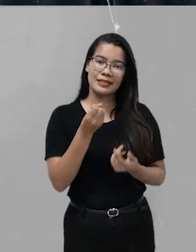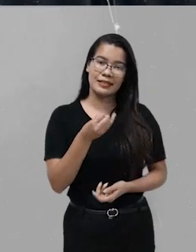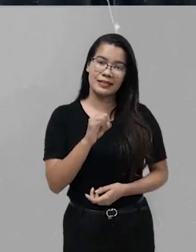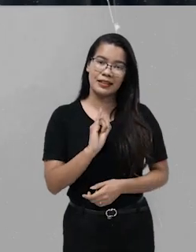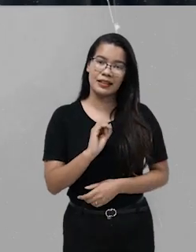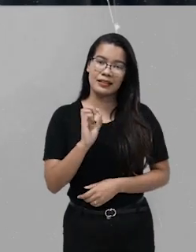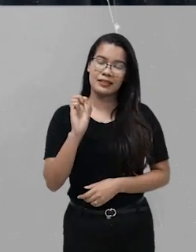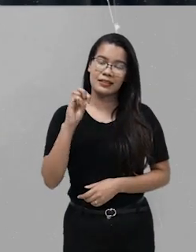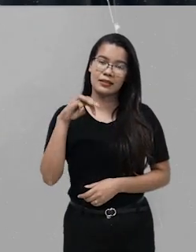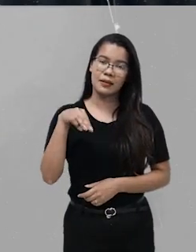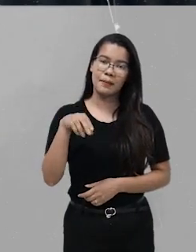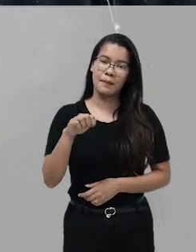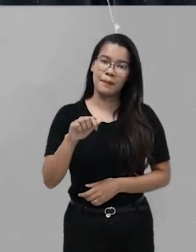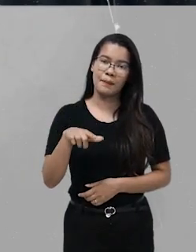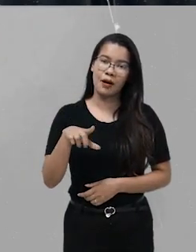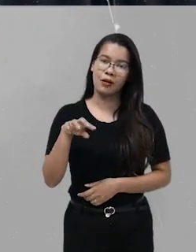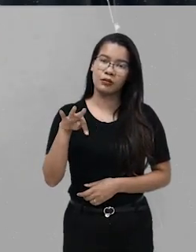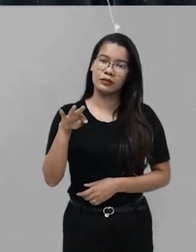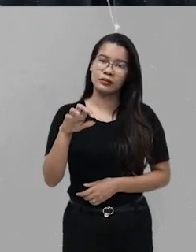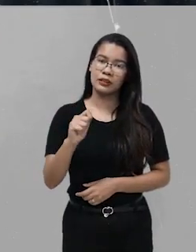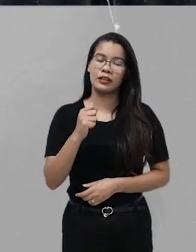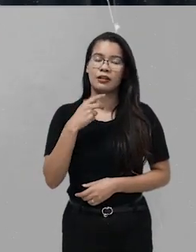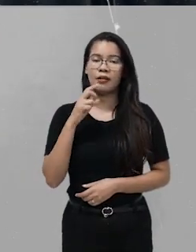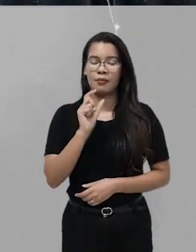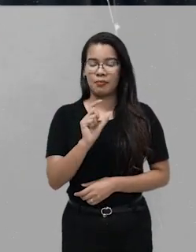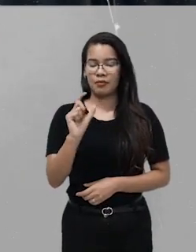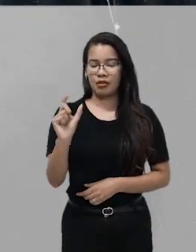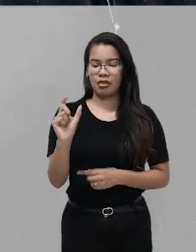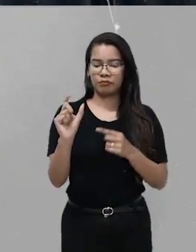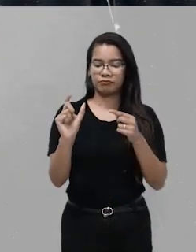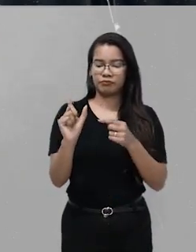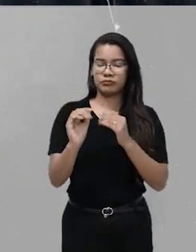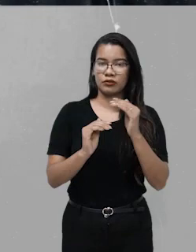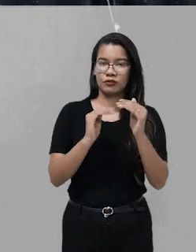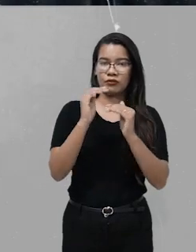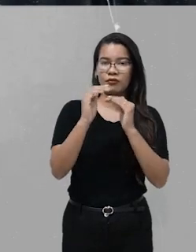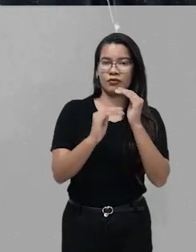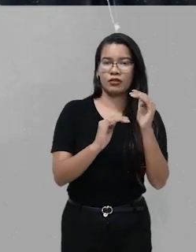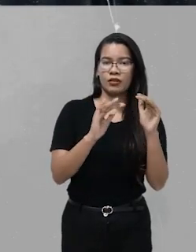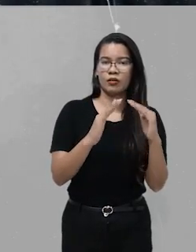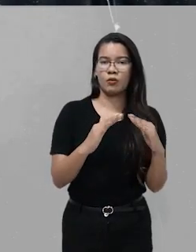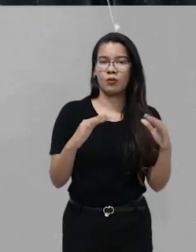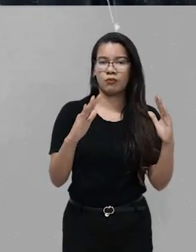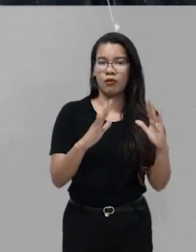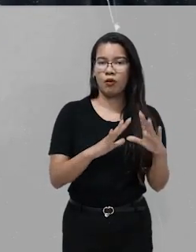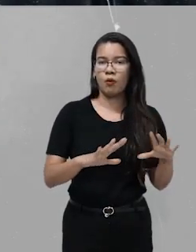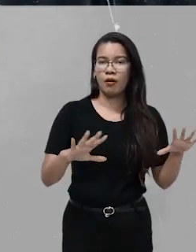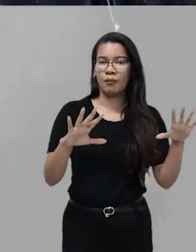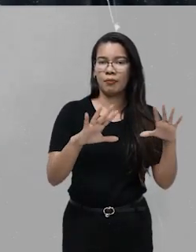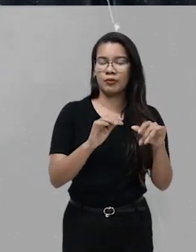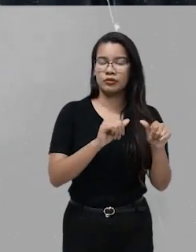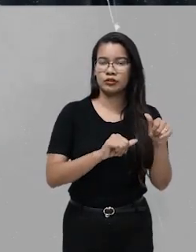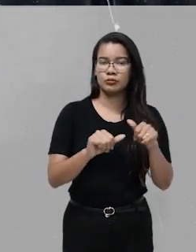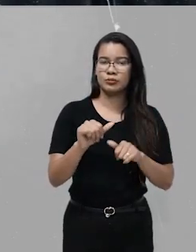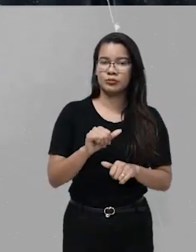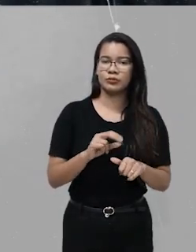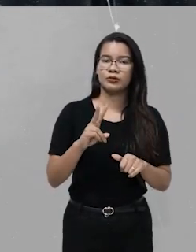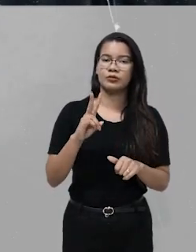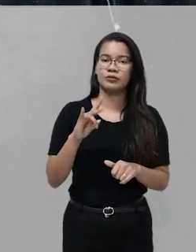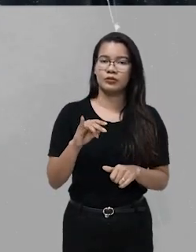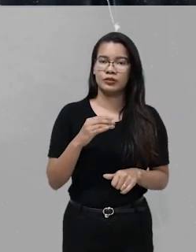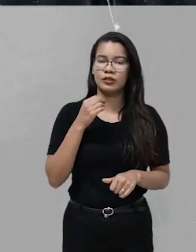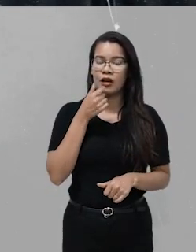palavra evolui, os ambientes mudam e os termos que nós utilizamos para atingir os nossos objetivos também vão acompanhar